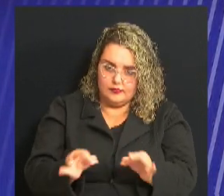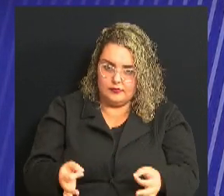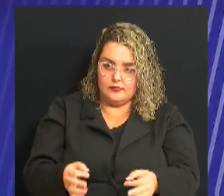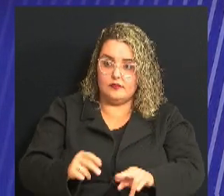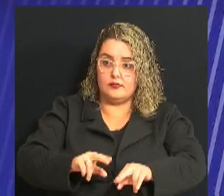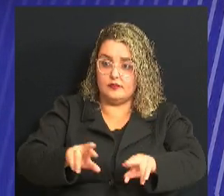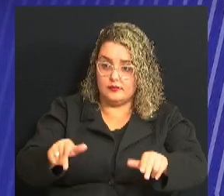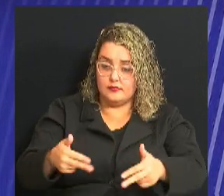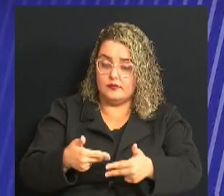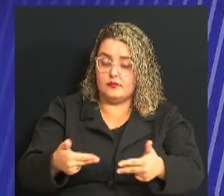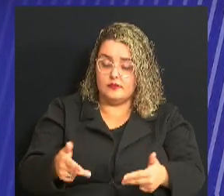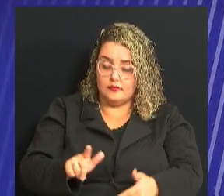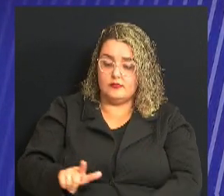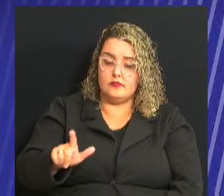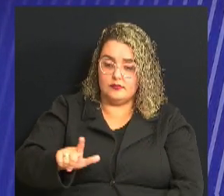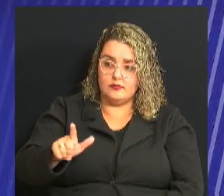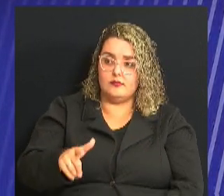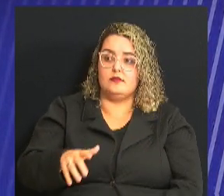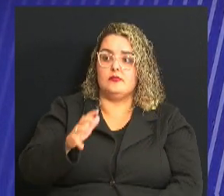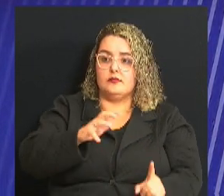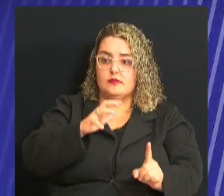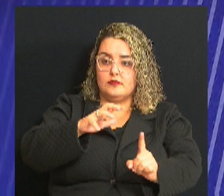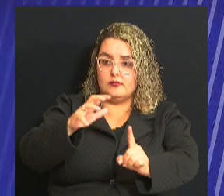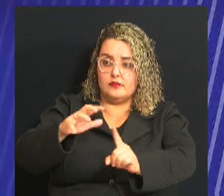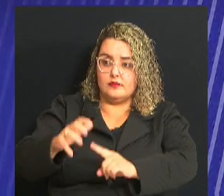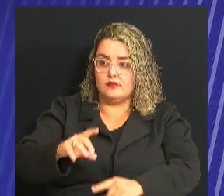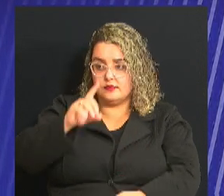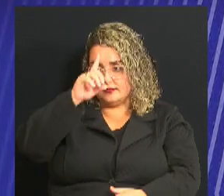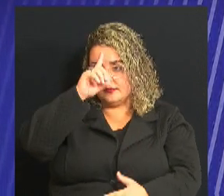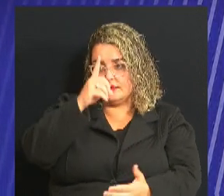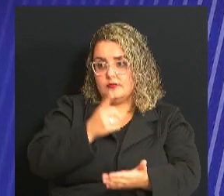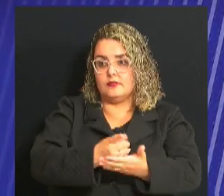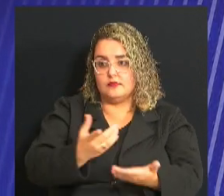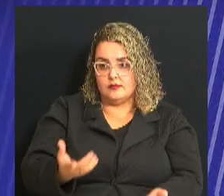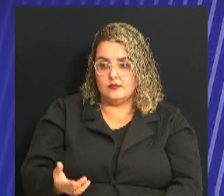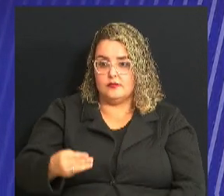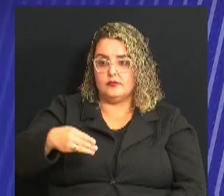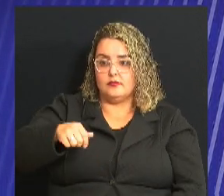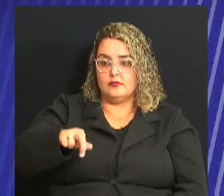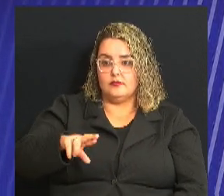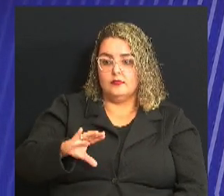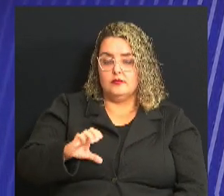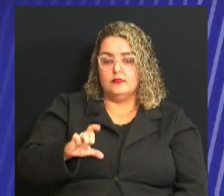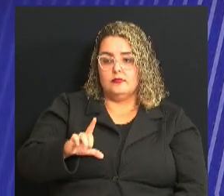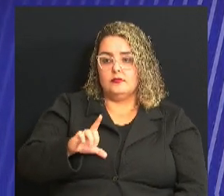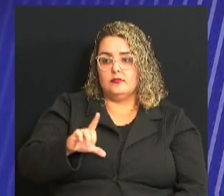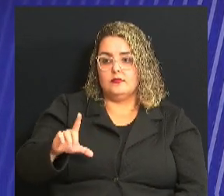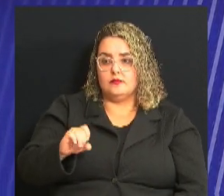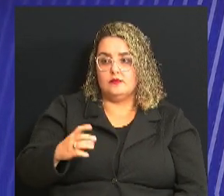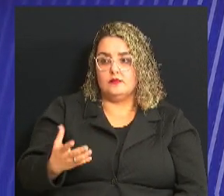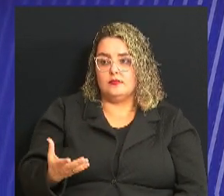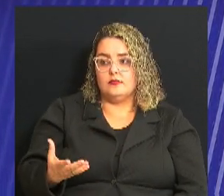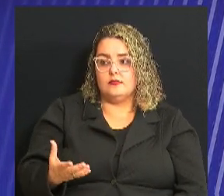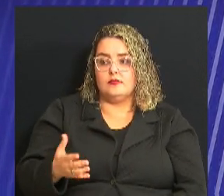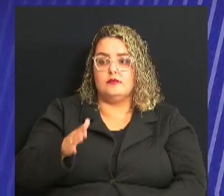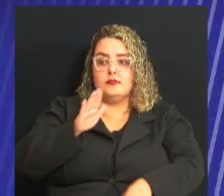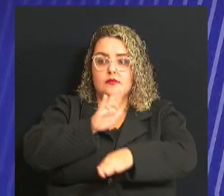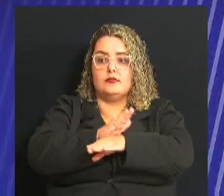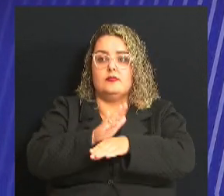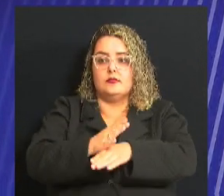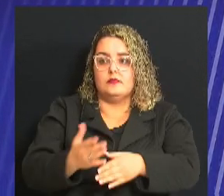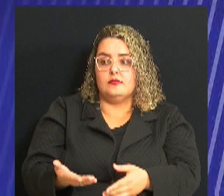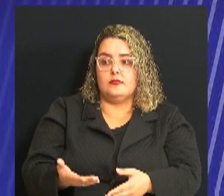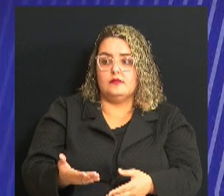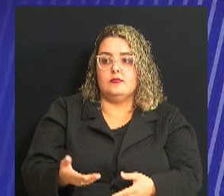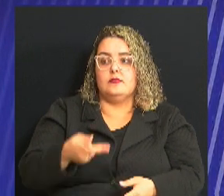fatores, obviamente, influenciam essa decisão. E o Marcelo ajudou a convencer, né, as federações de Portugal e